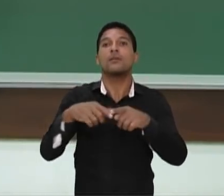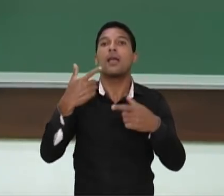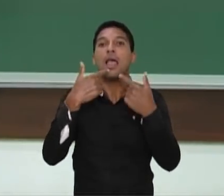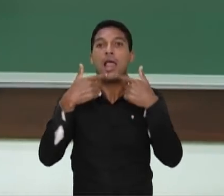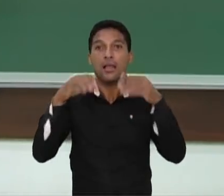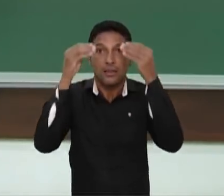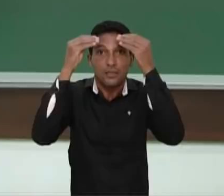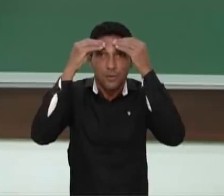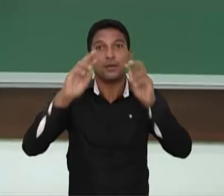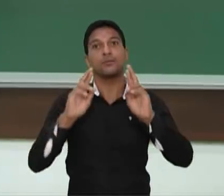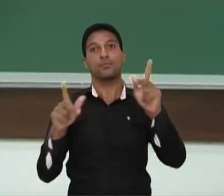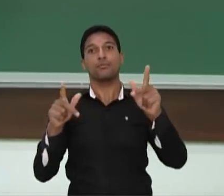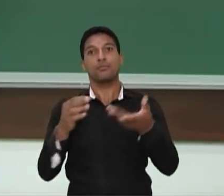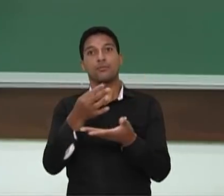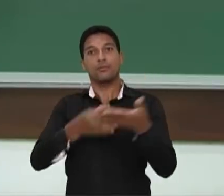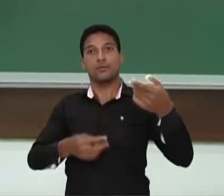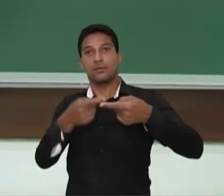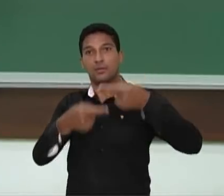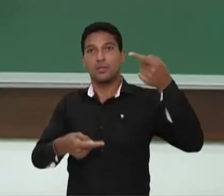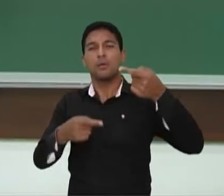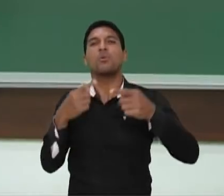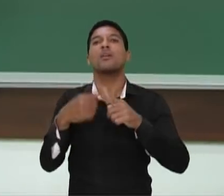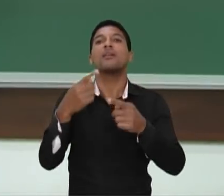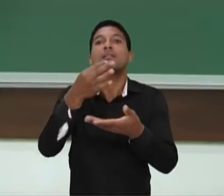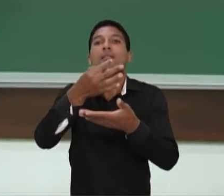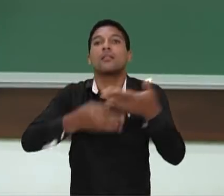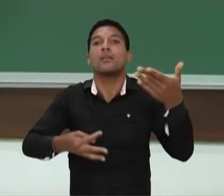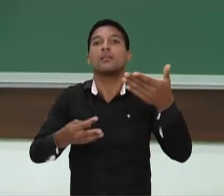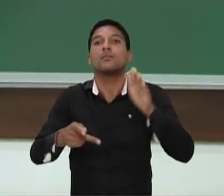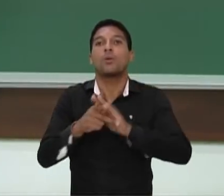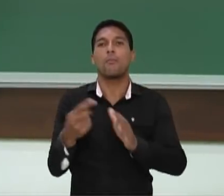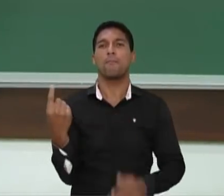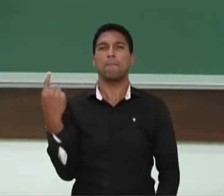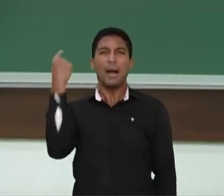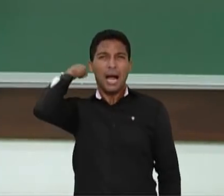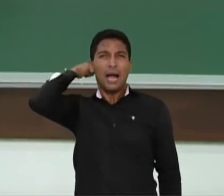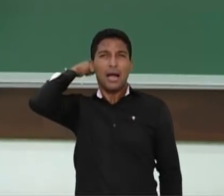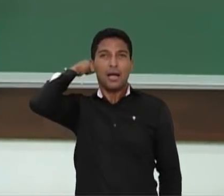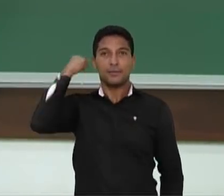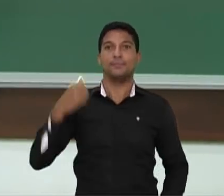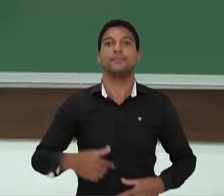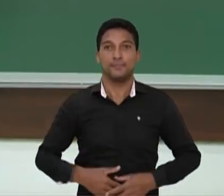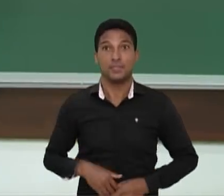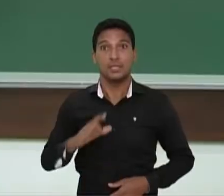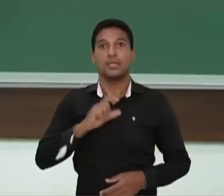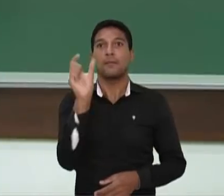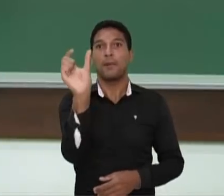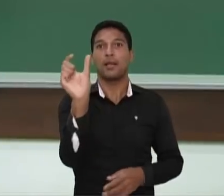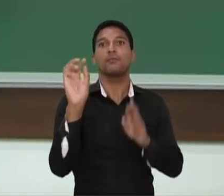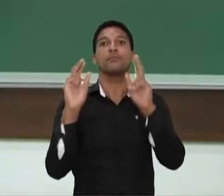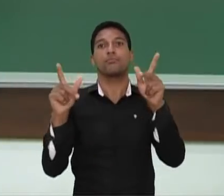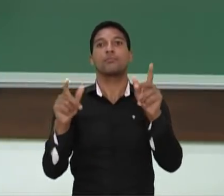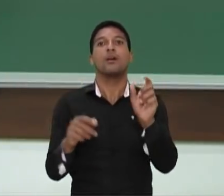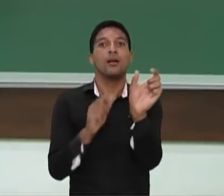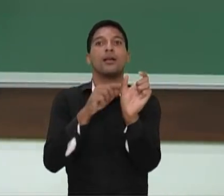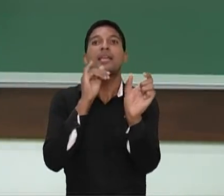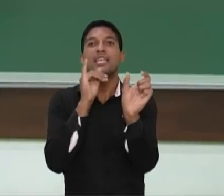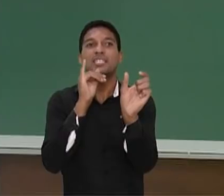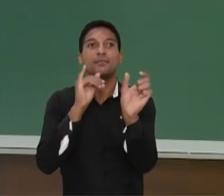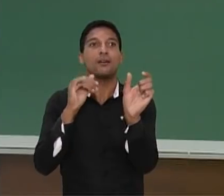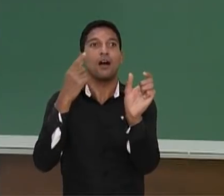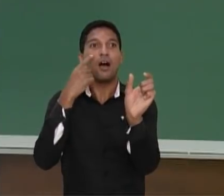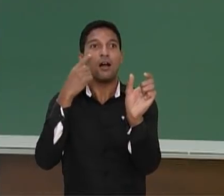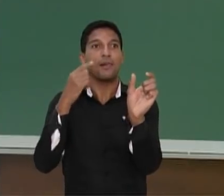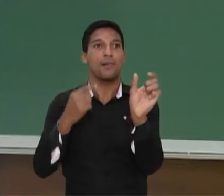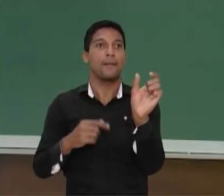Porque o texto não é atual, né? Não é da nossa contemporaneidade. Então, ele tem palavras diferentes. Por exemplo, aqui, o